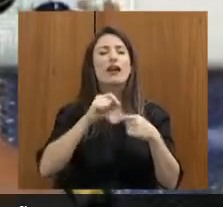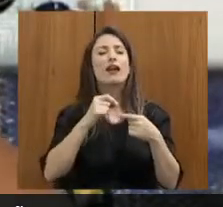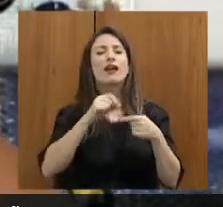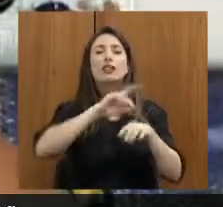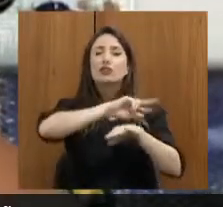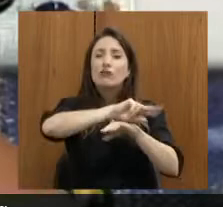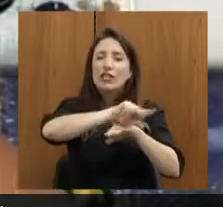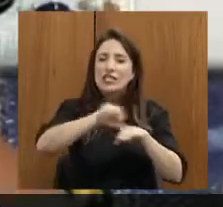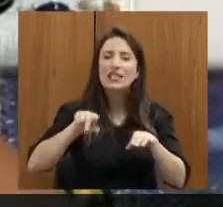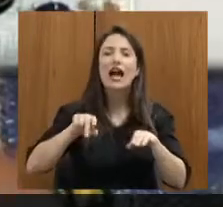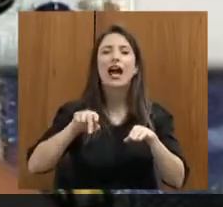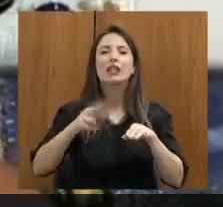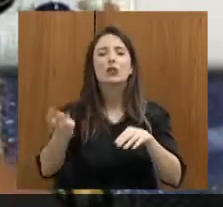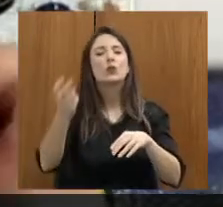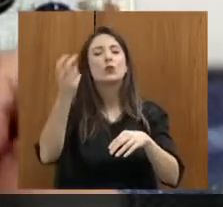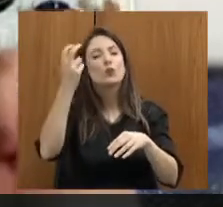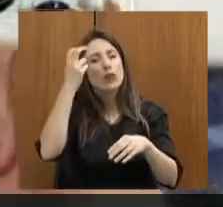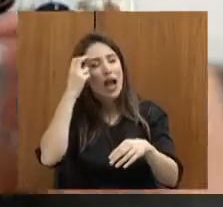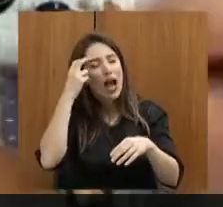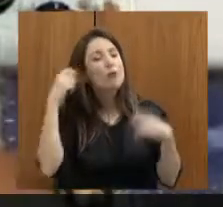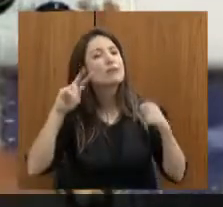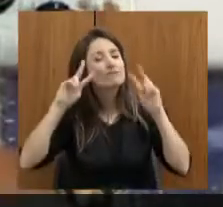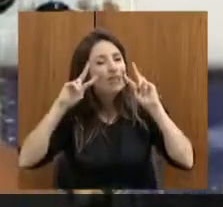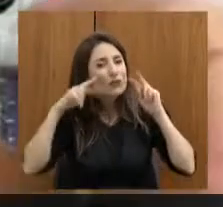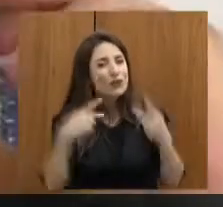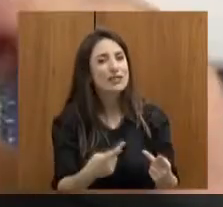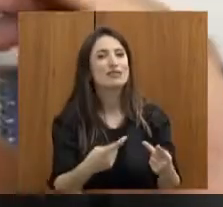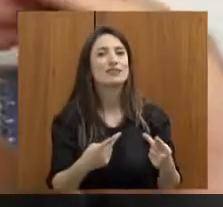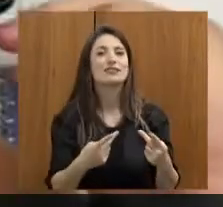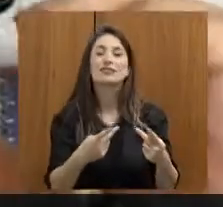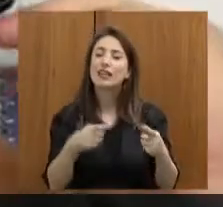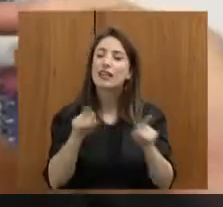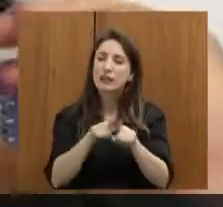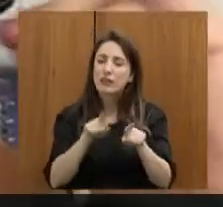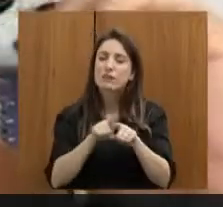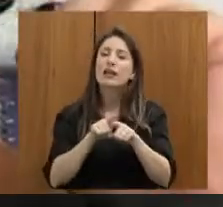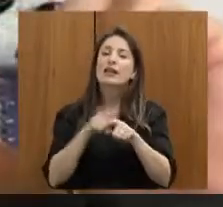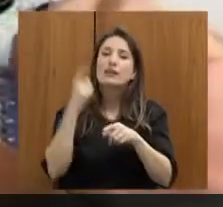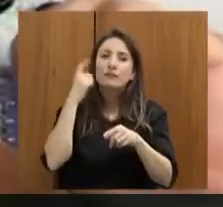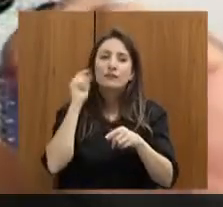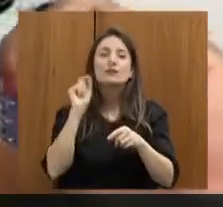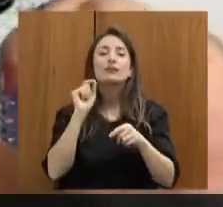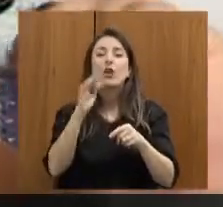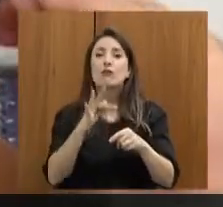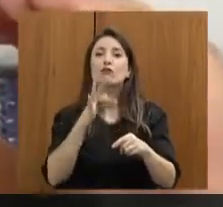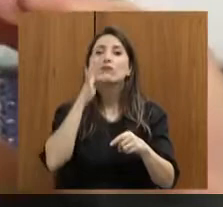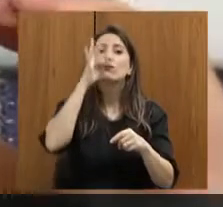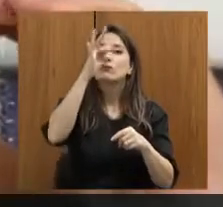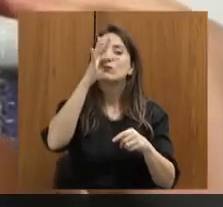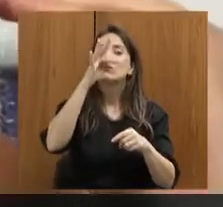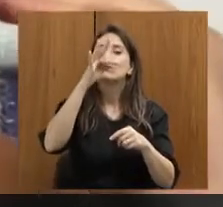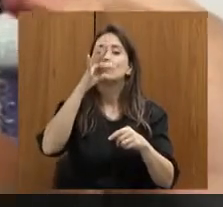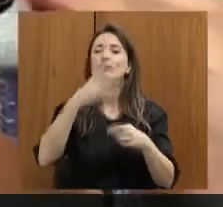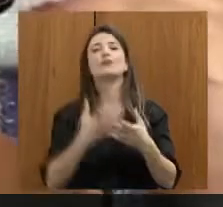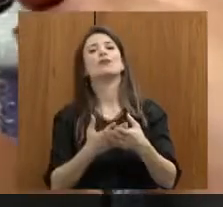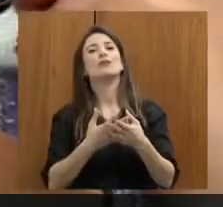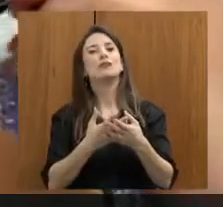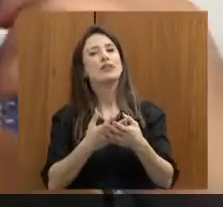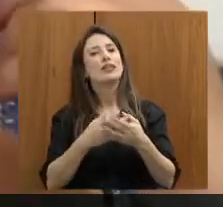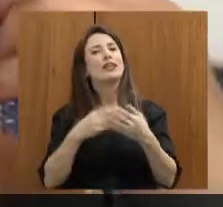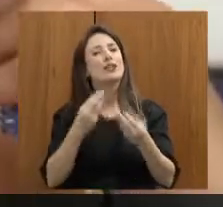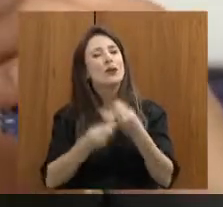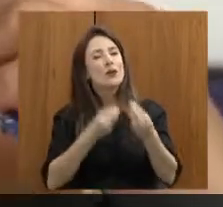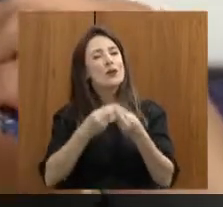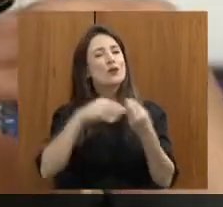diversidade ambiental EA salvaguarda para o presente e o futuro das nossas formas de ser e estar no mundo então é garantido